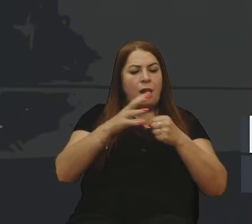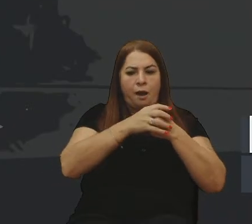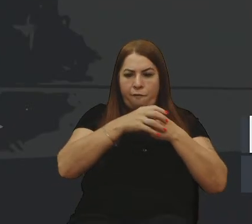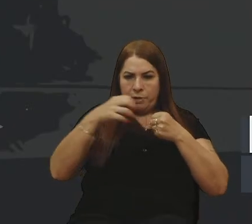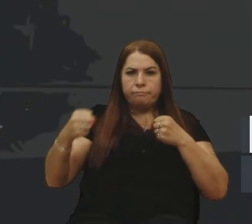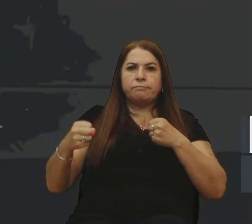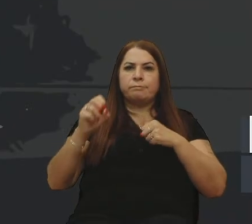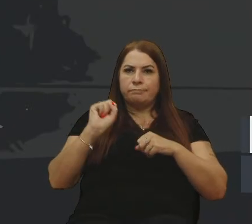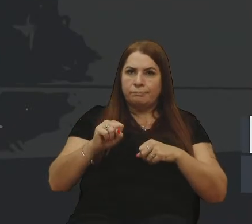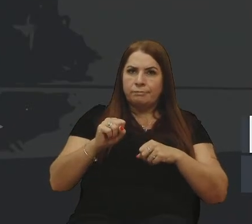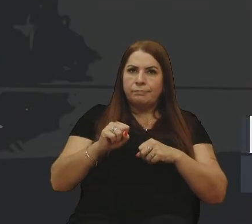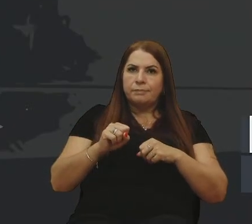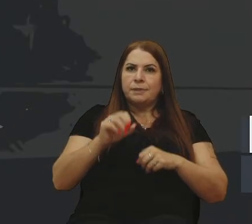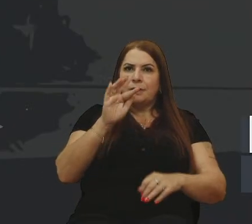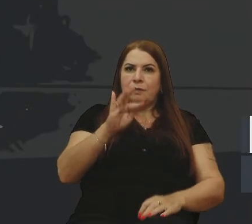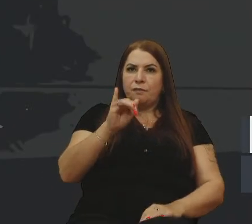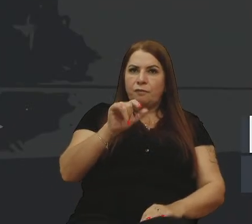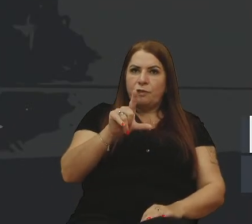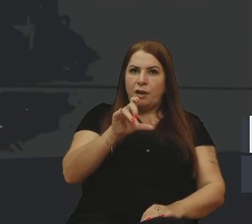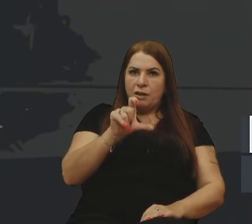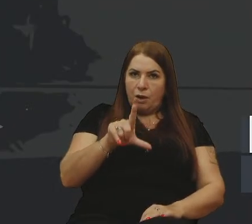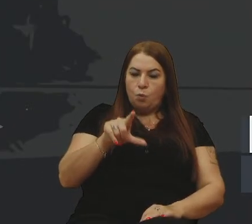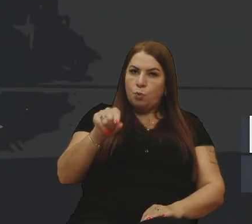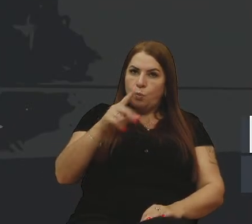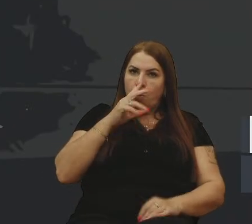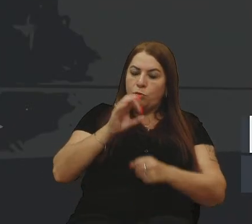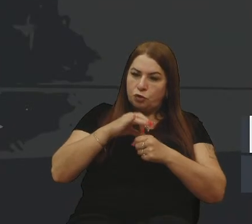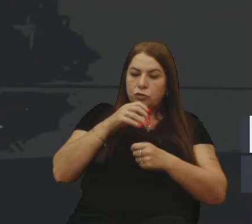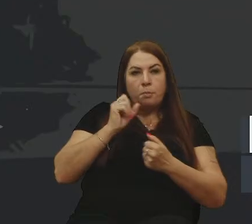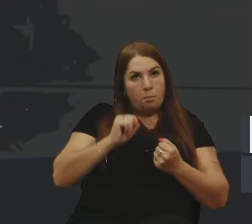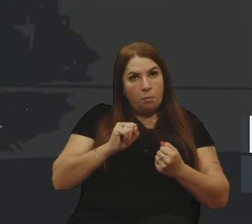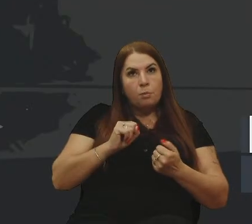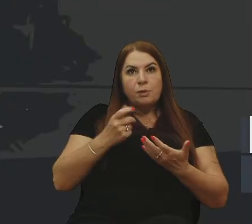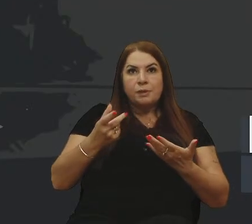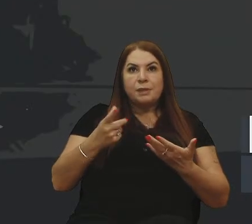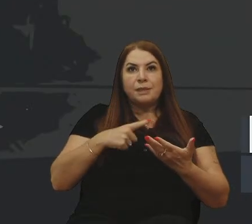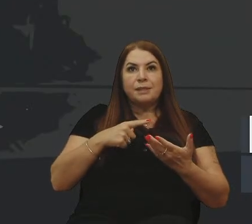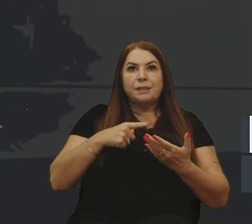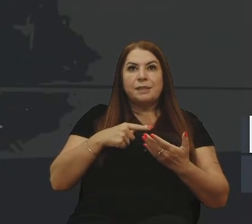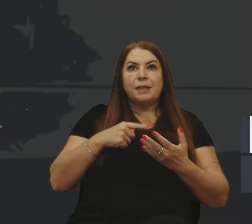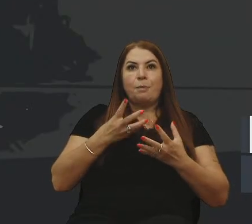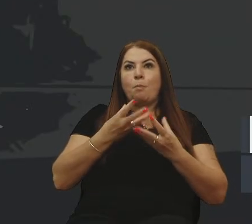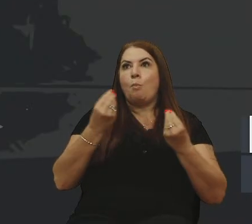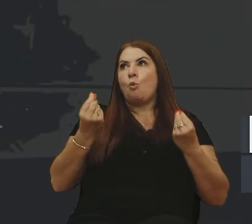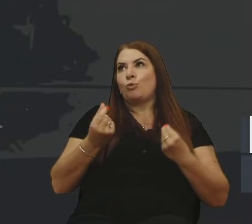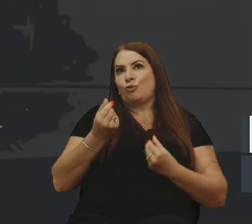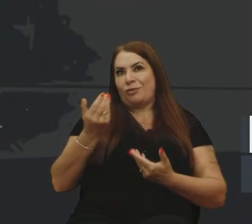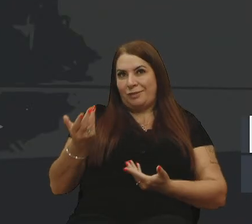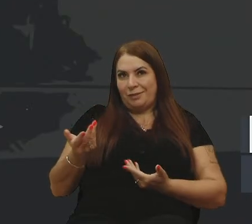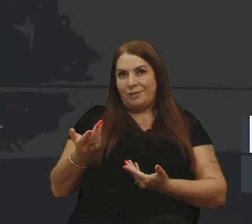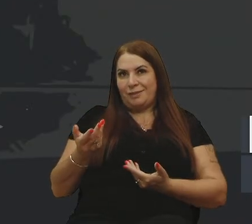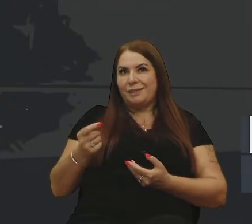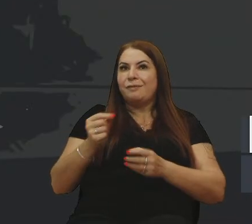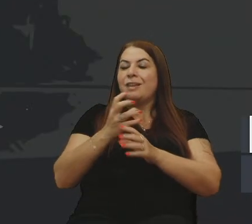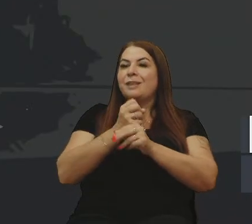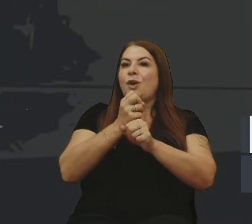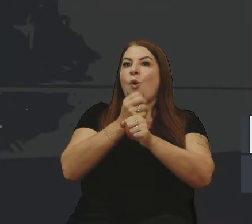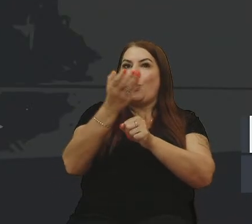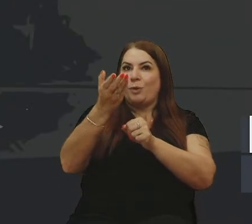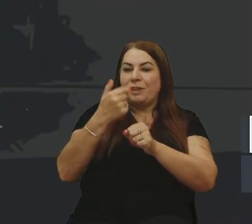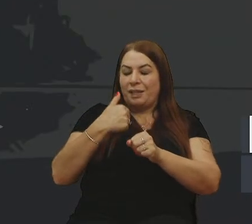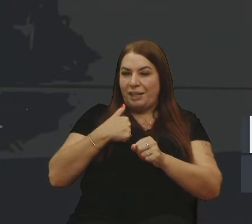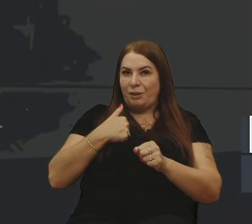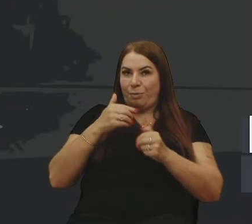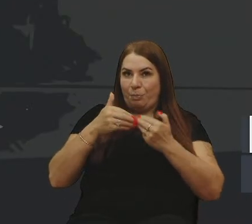Daria para crescer com filiais, Alex, como foi em Caxias? Daria. Só que tem que ter um caminhão de dinheiro, né, gente? Faça aquela conta ali. Eu, para